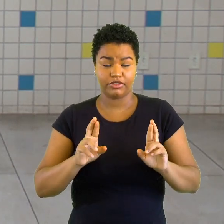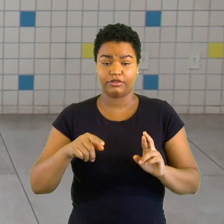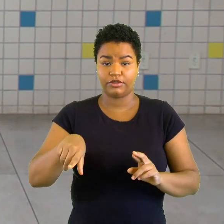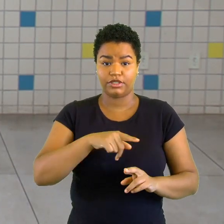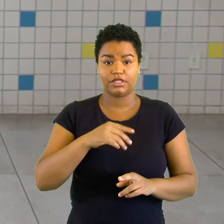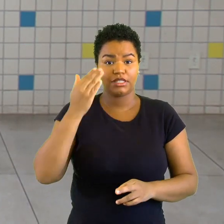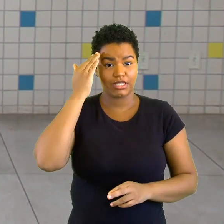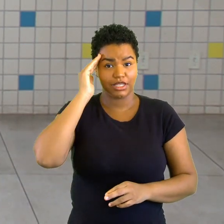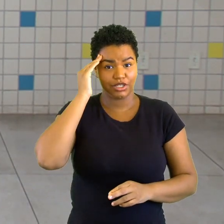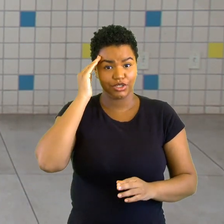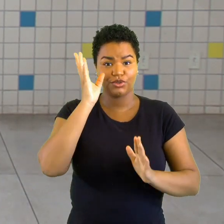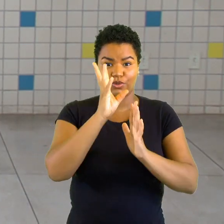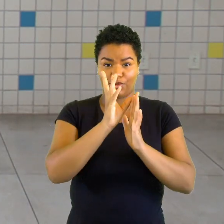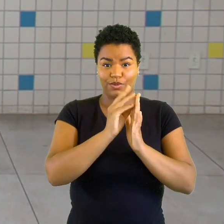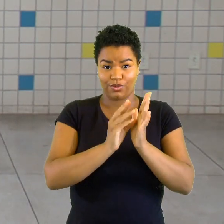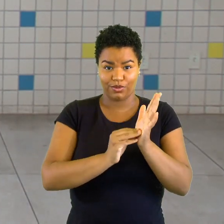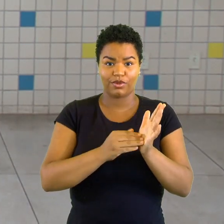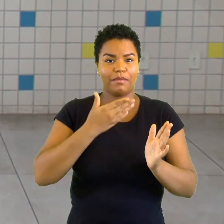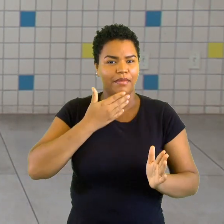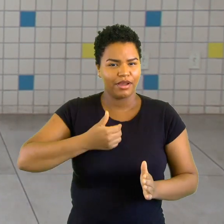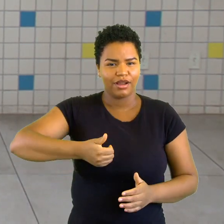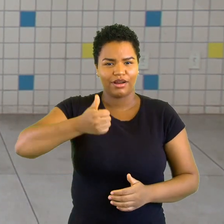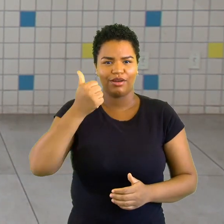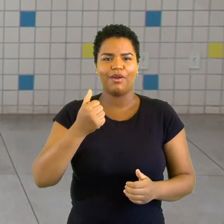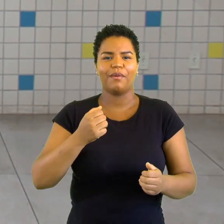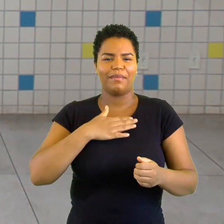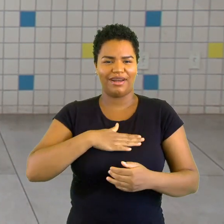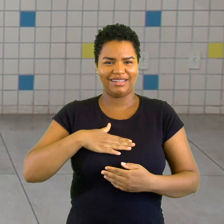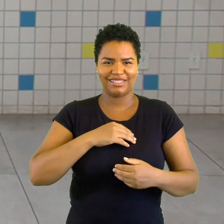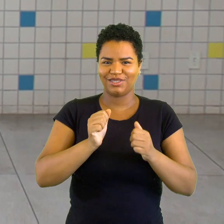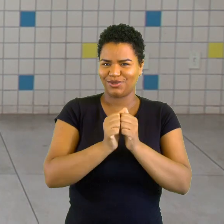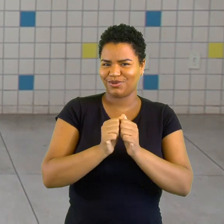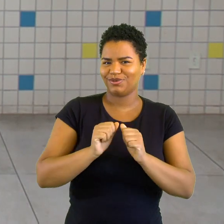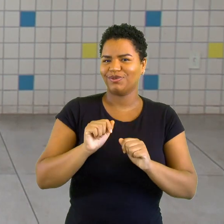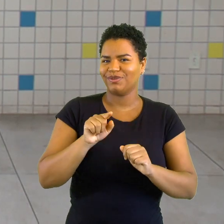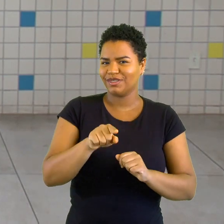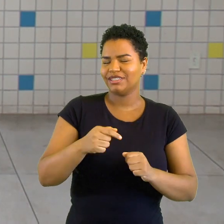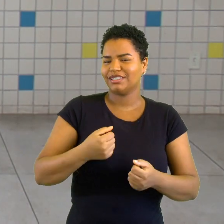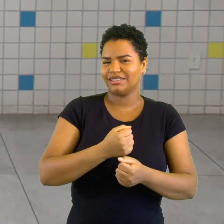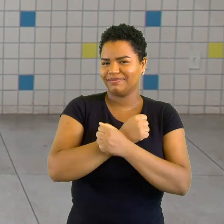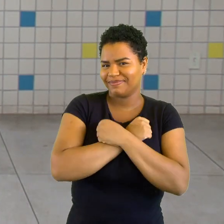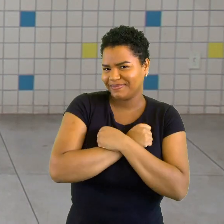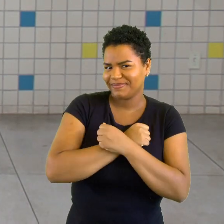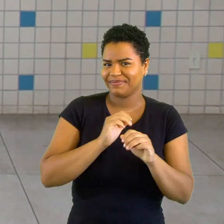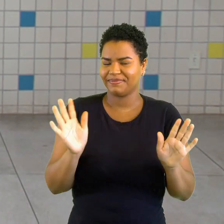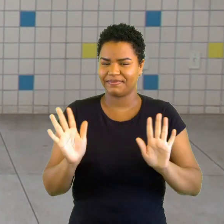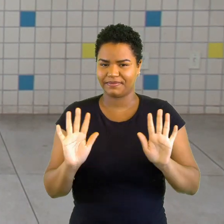melhor forma possível. Foi um prazer estar com vocês, tá? Bye bye, see you later.